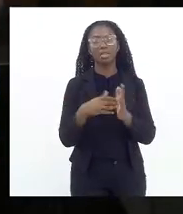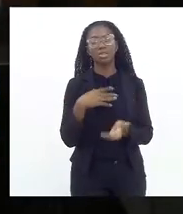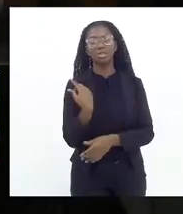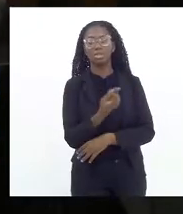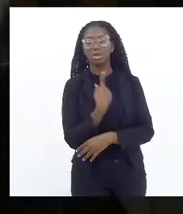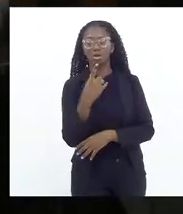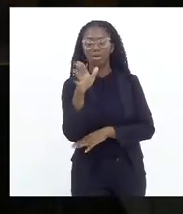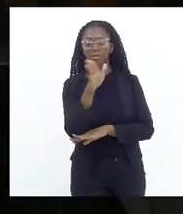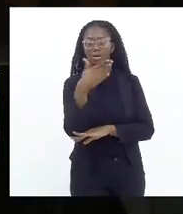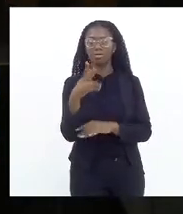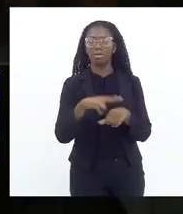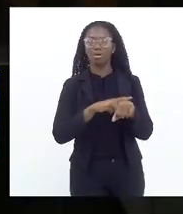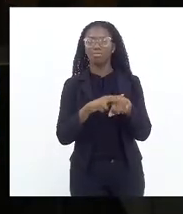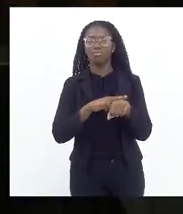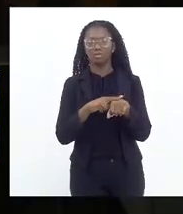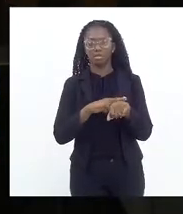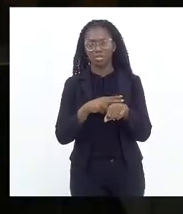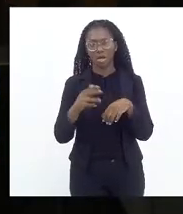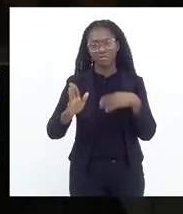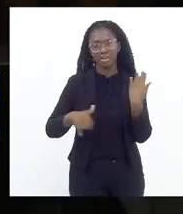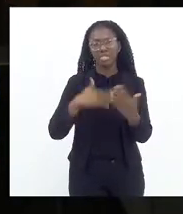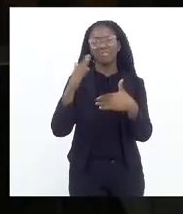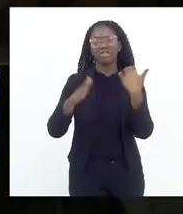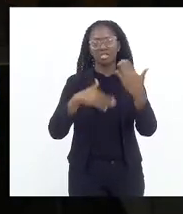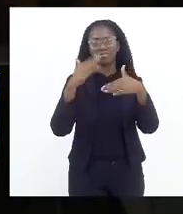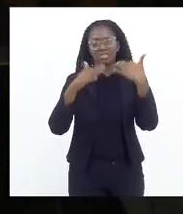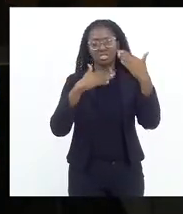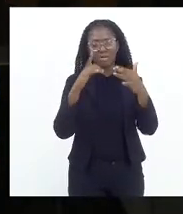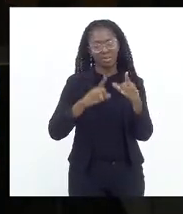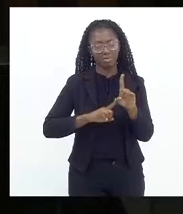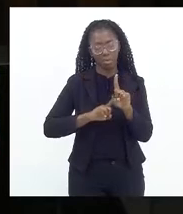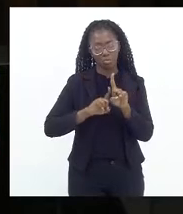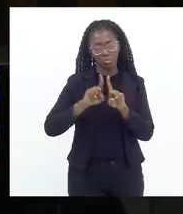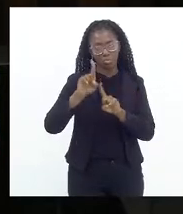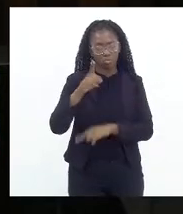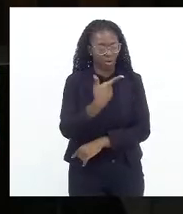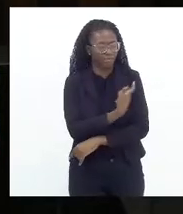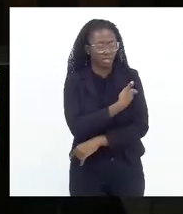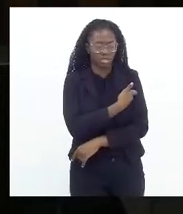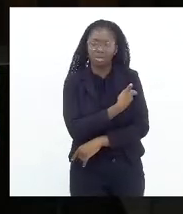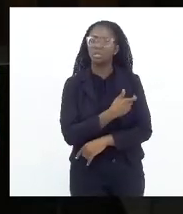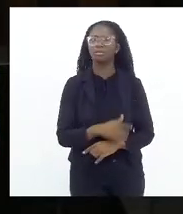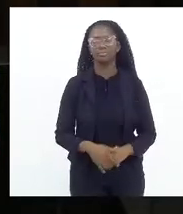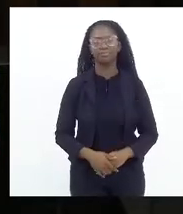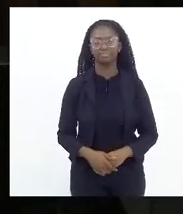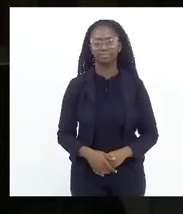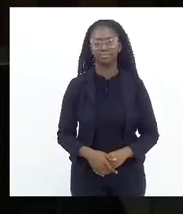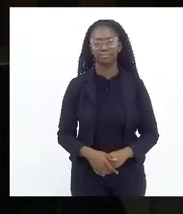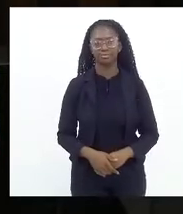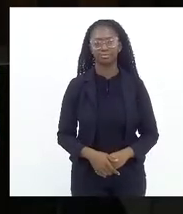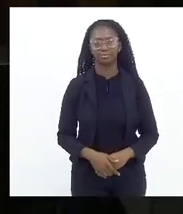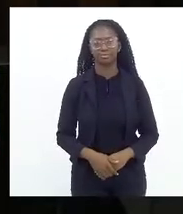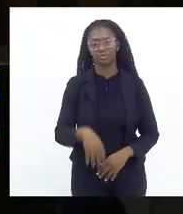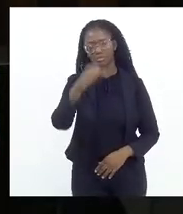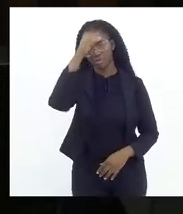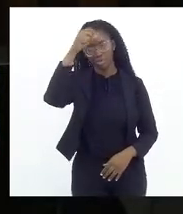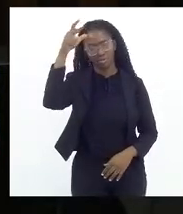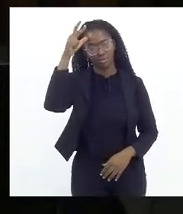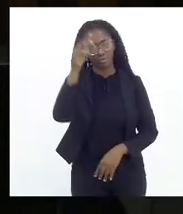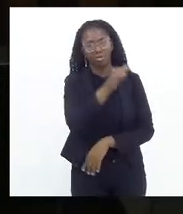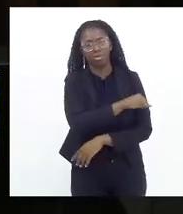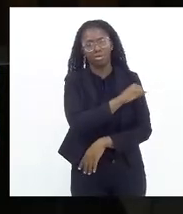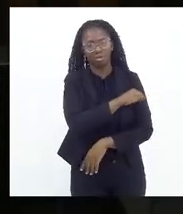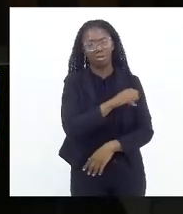verde, até a gente avançar mais nos índices de vacinação. O prefeito do Rio, Eduardo Paes,